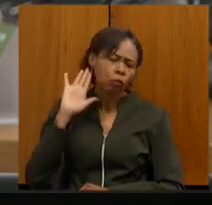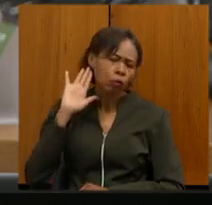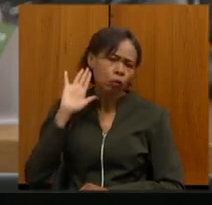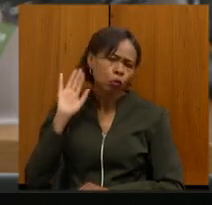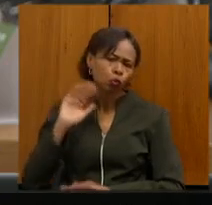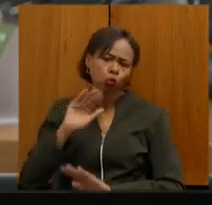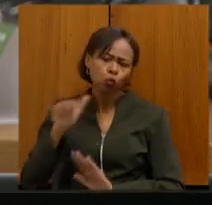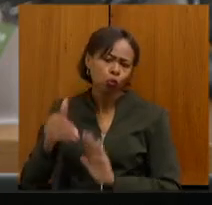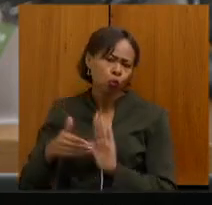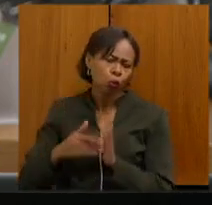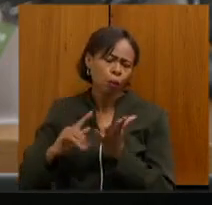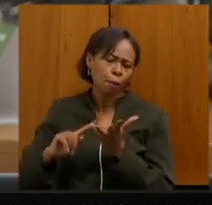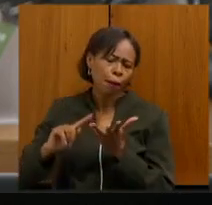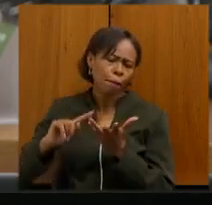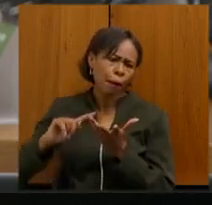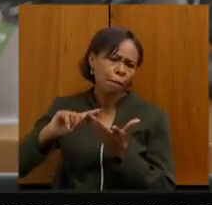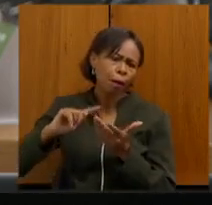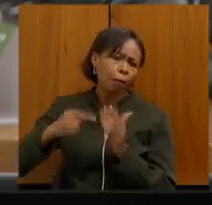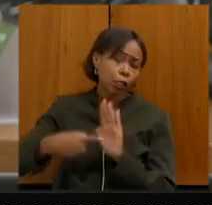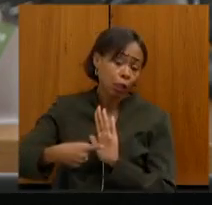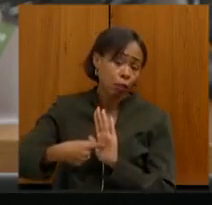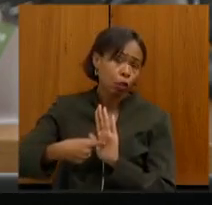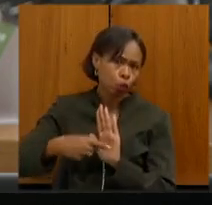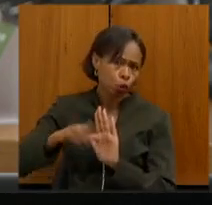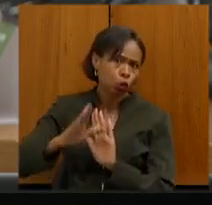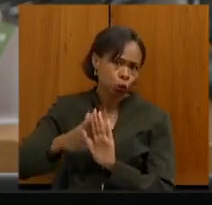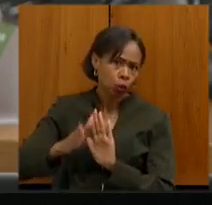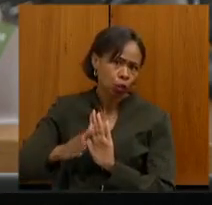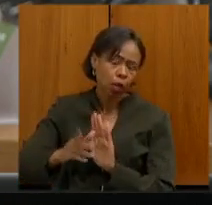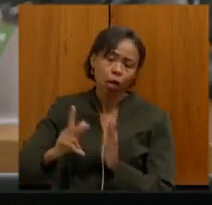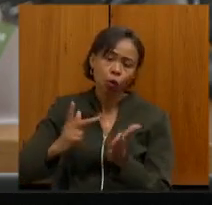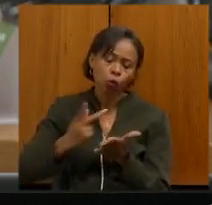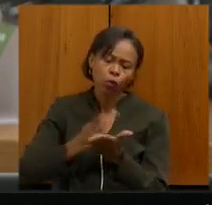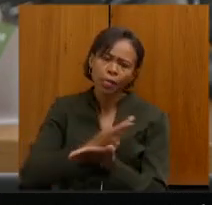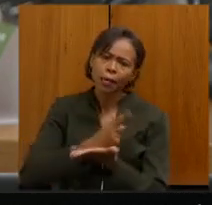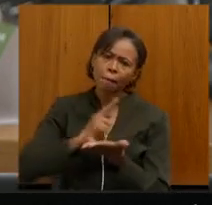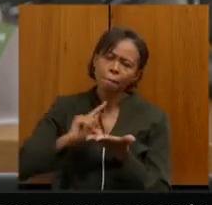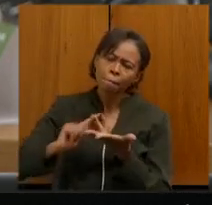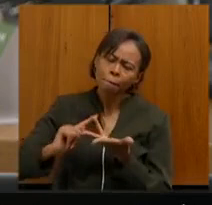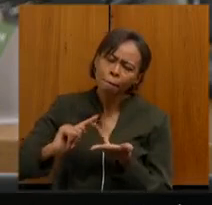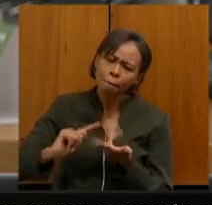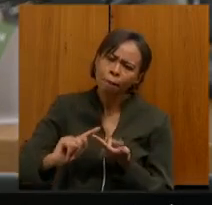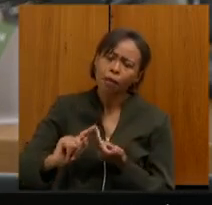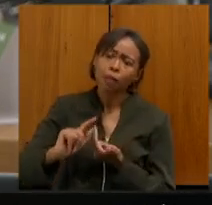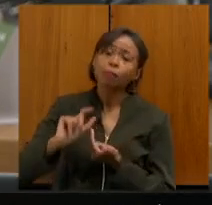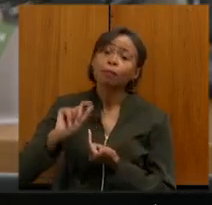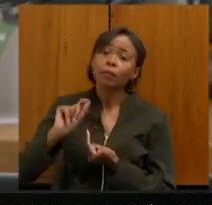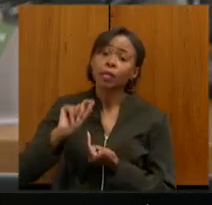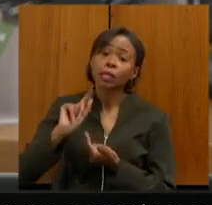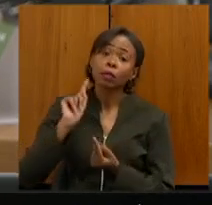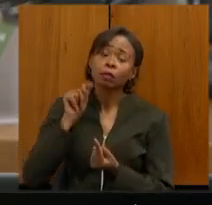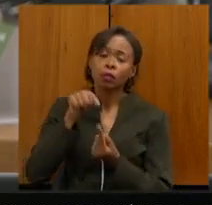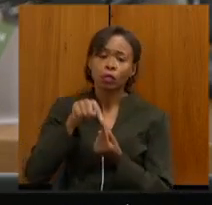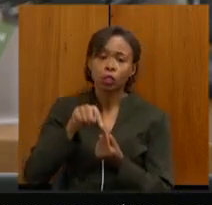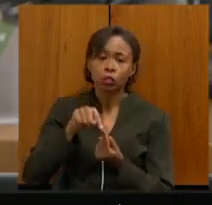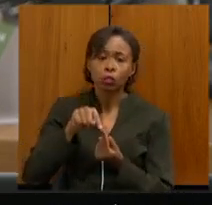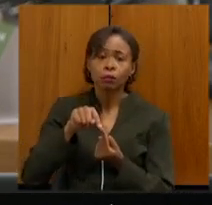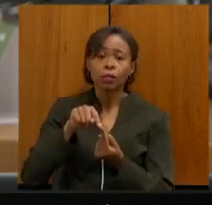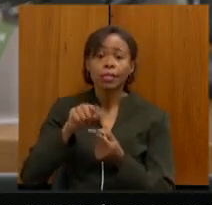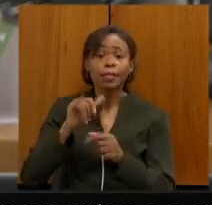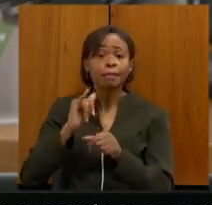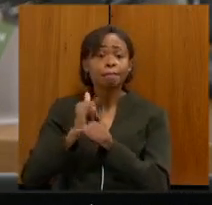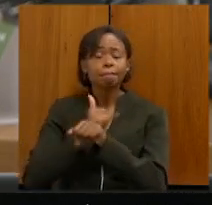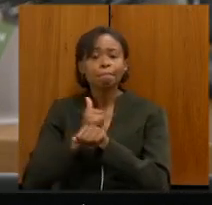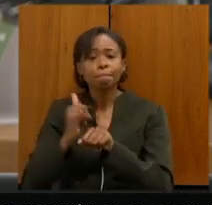apresentado como uma condição do que está acontecendo para que seja construído meios e formas